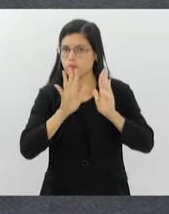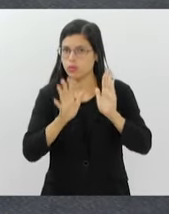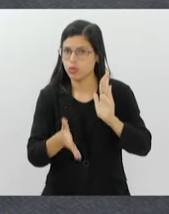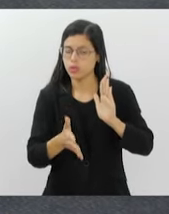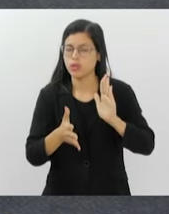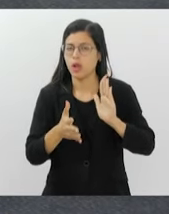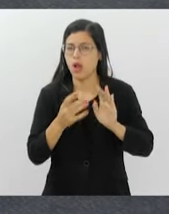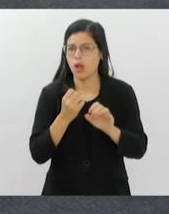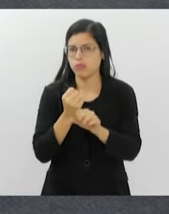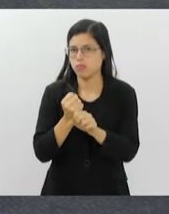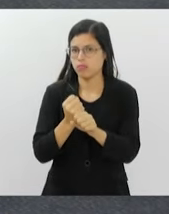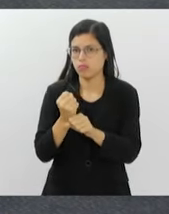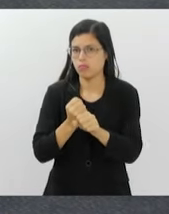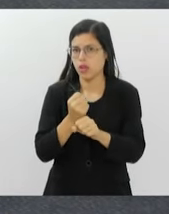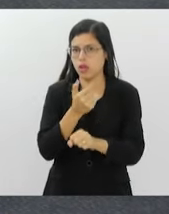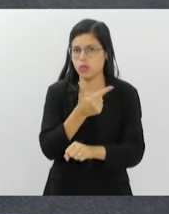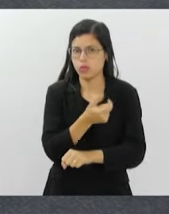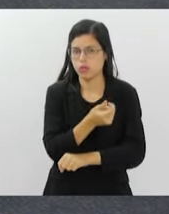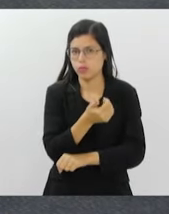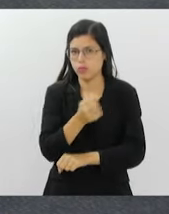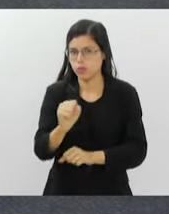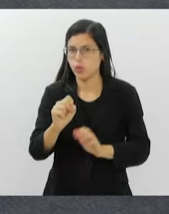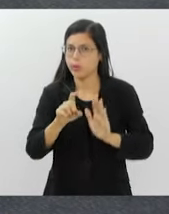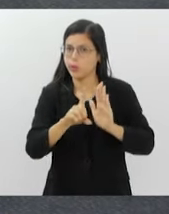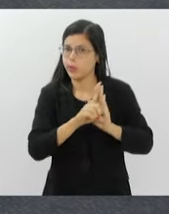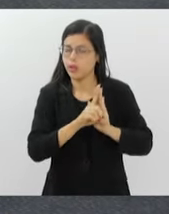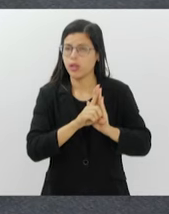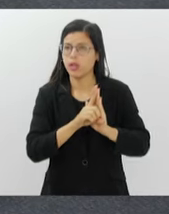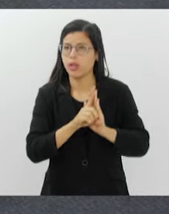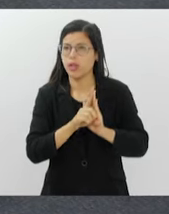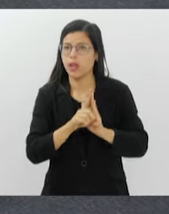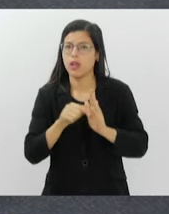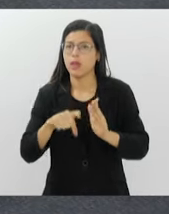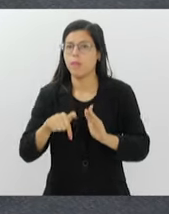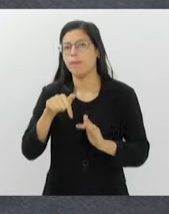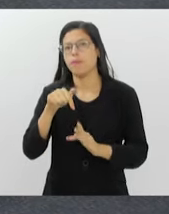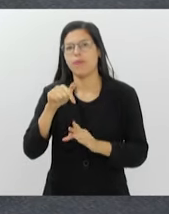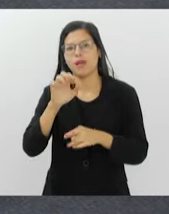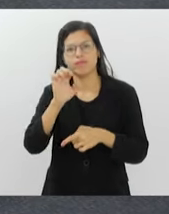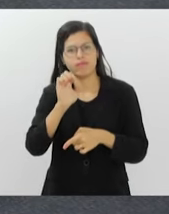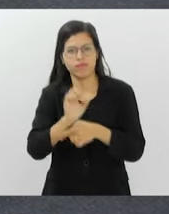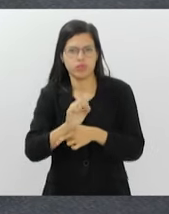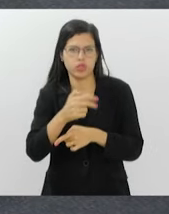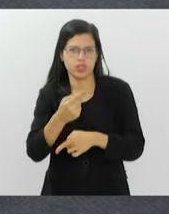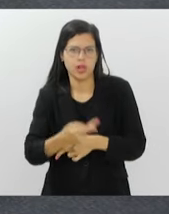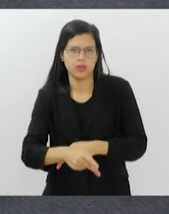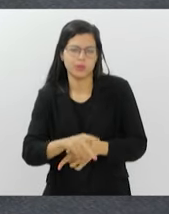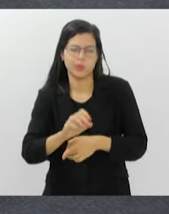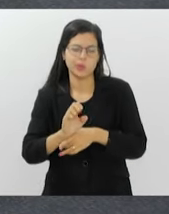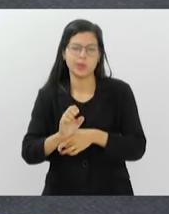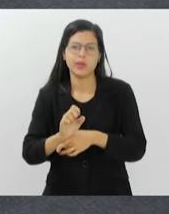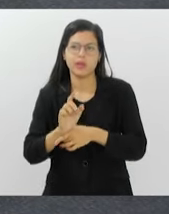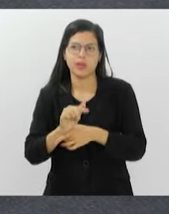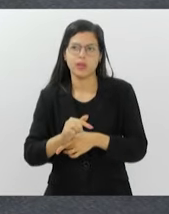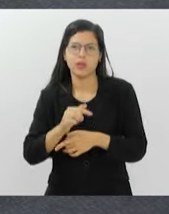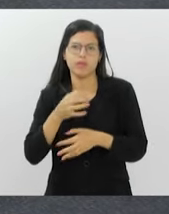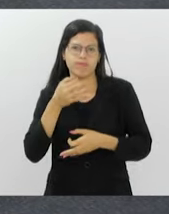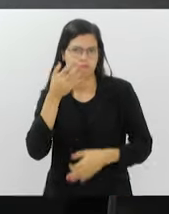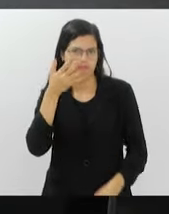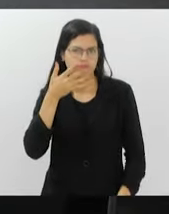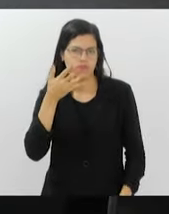desde 2018 já é lei para a nível Estadual então eram essas nossas considerações muito obrigada